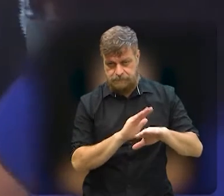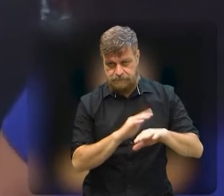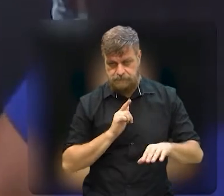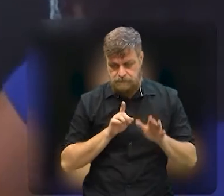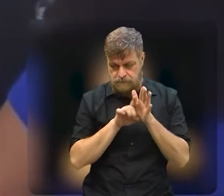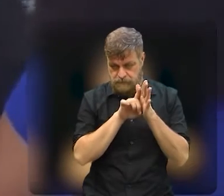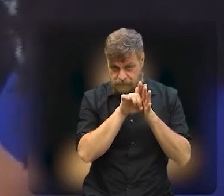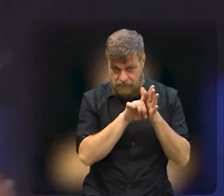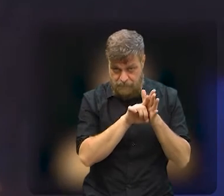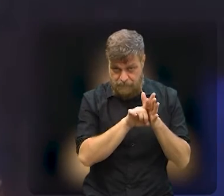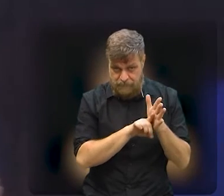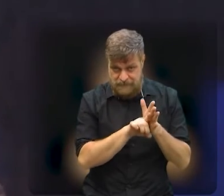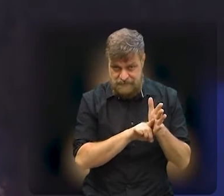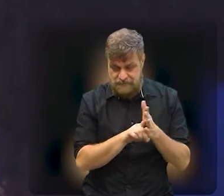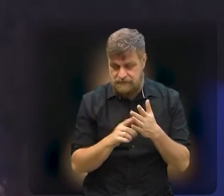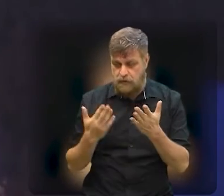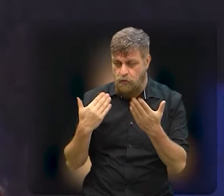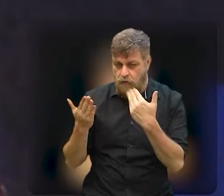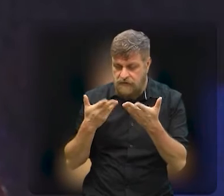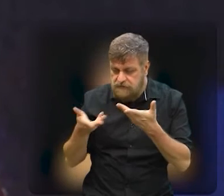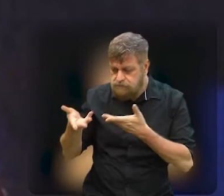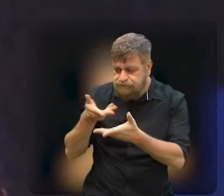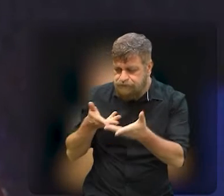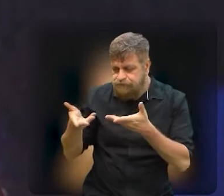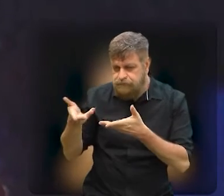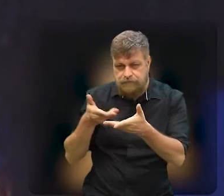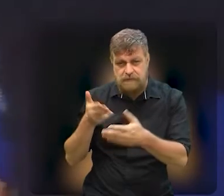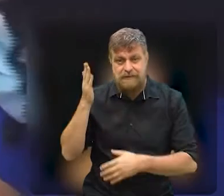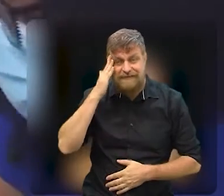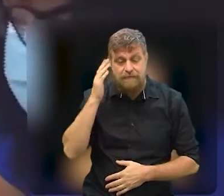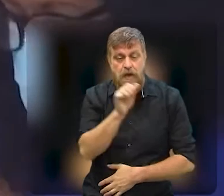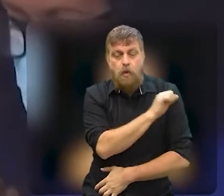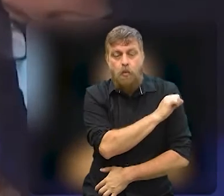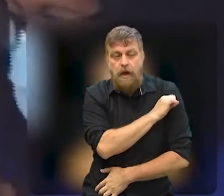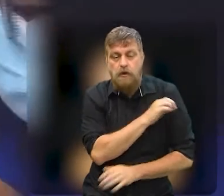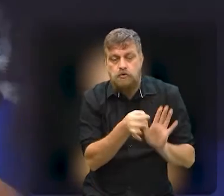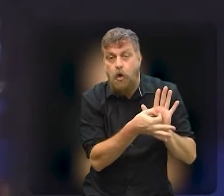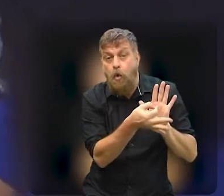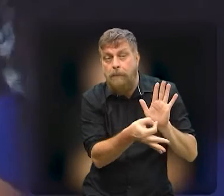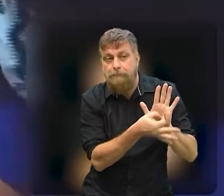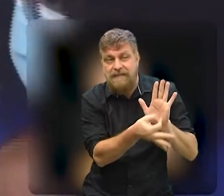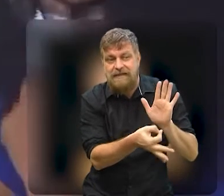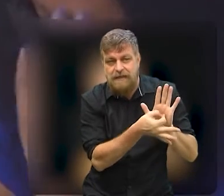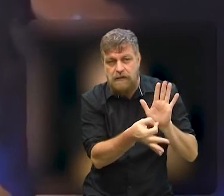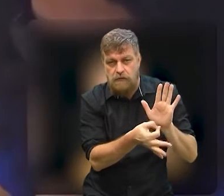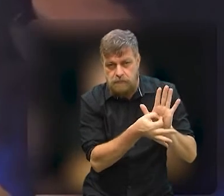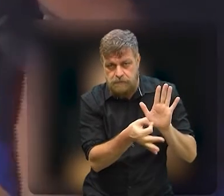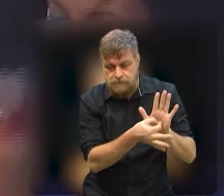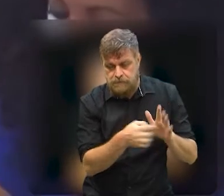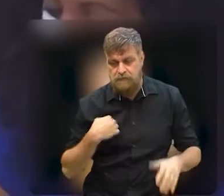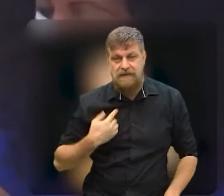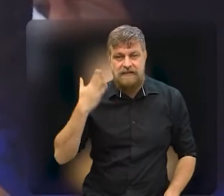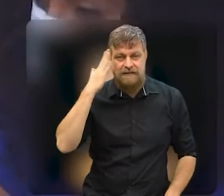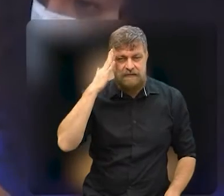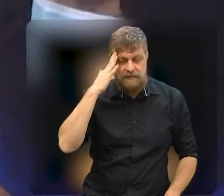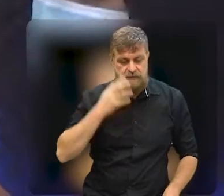feita através de uma pesquisa e através de conversas e de ouvir os nossos alunos, as necessidades dos nossos alunos, entendeu?